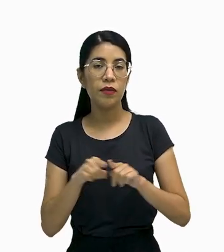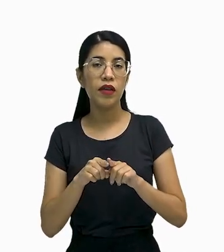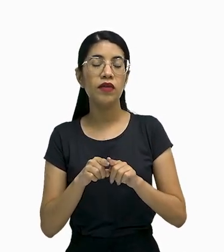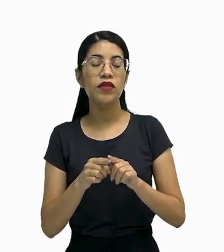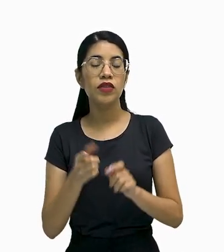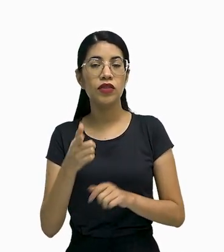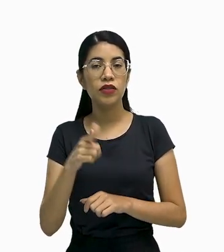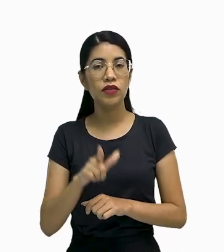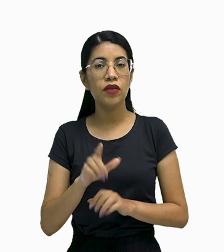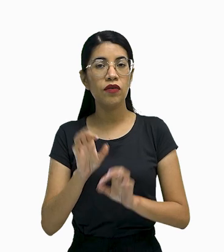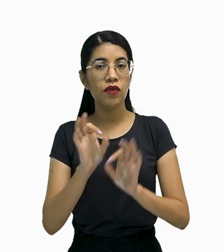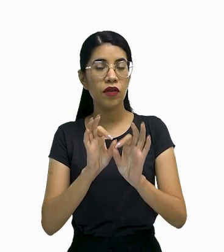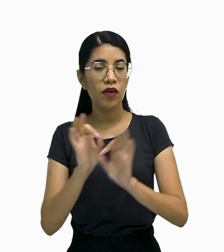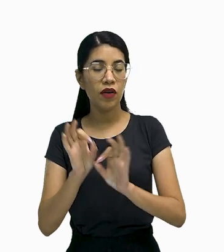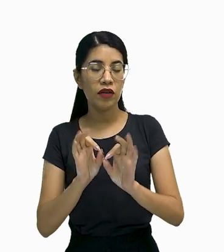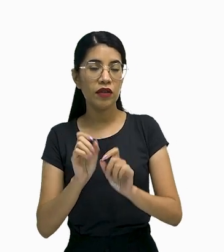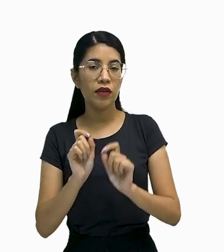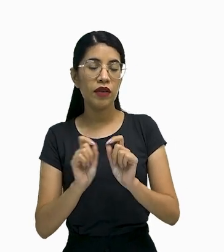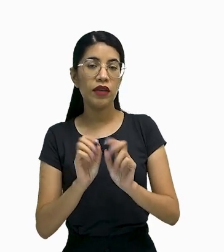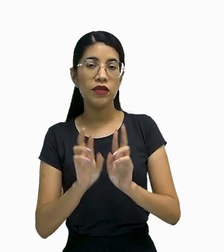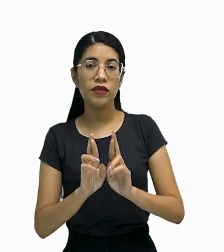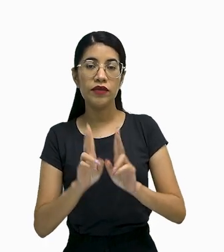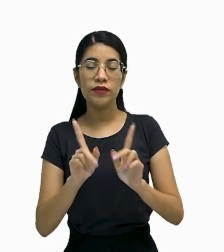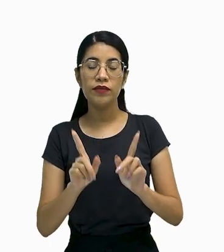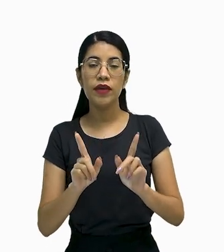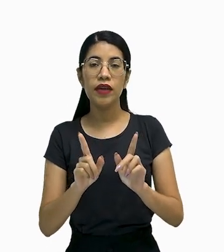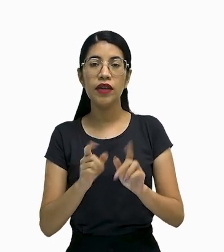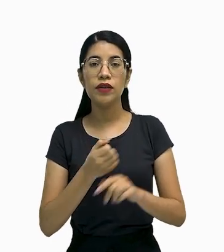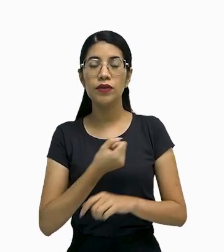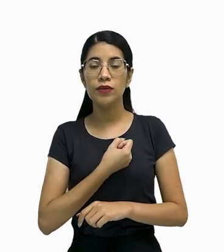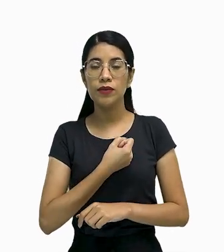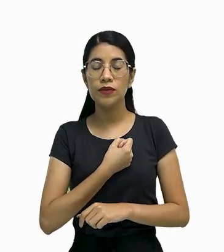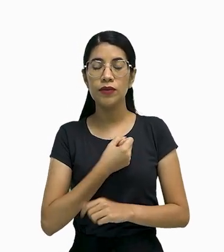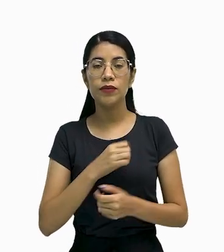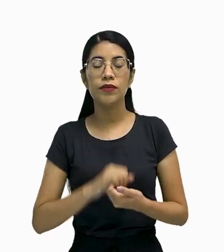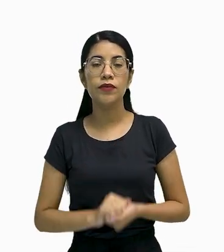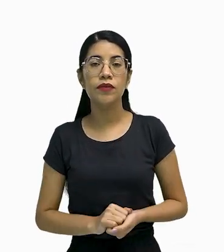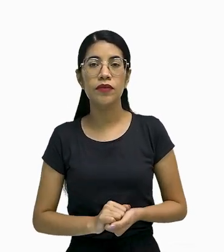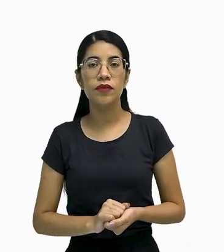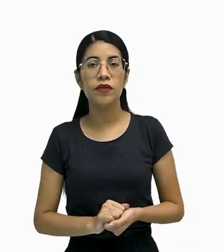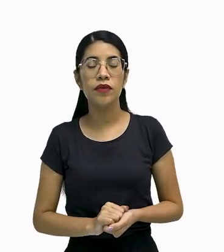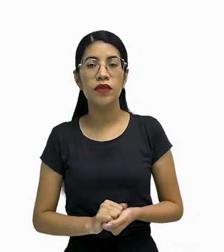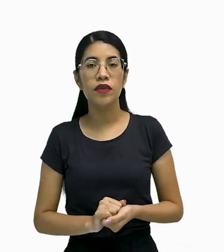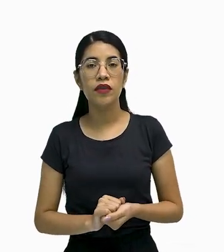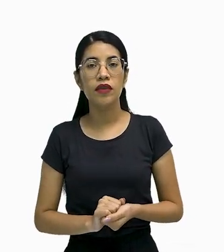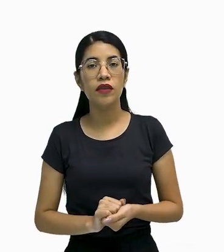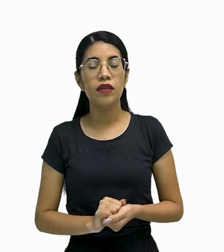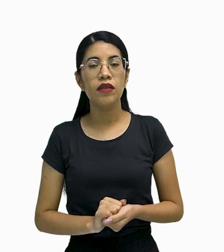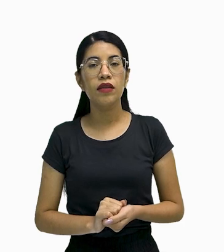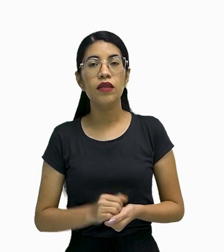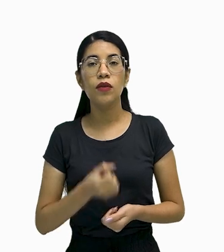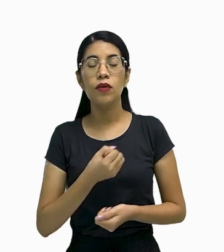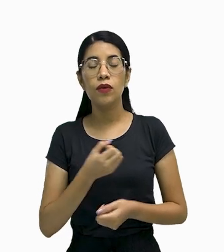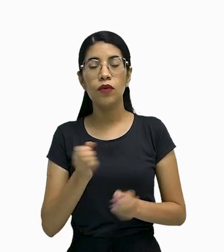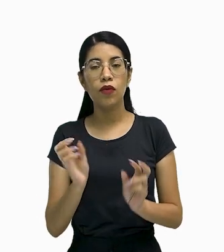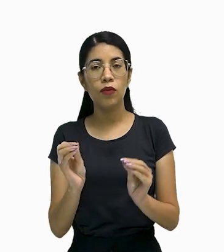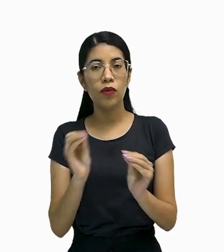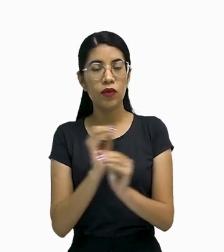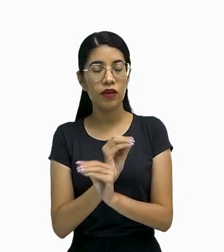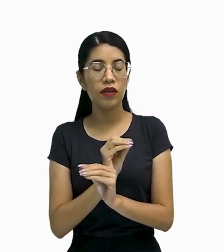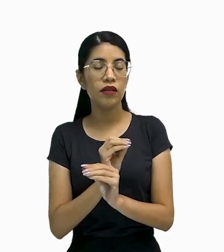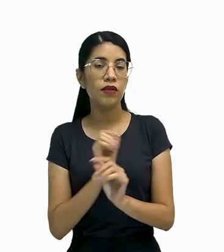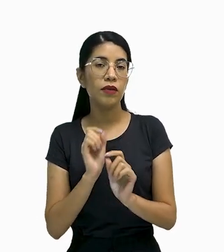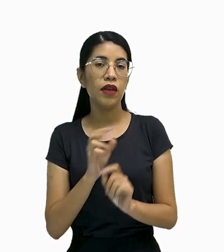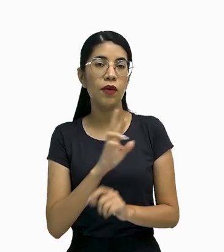os fatores ordenando de forma diferente. Ou seja, eu vou trocar aqui de posição o r e o